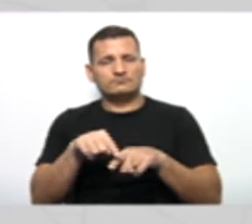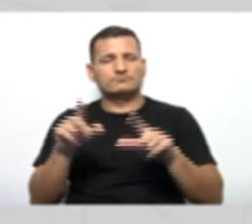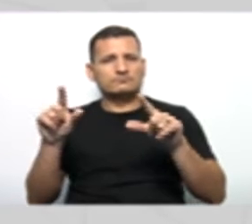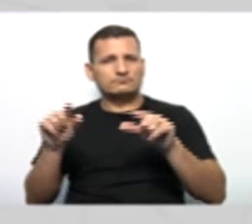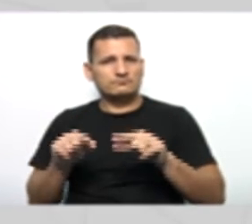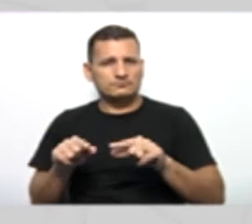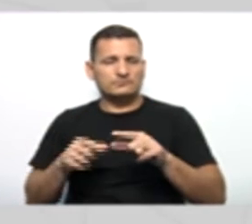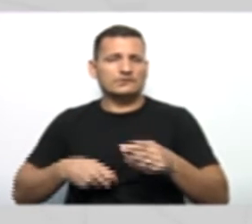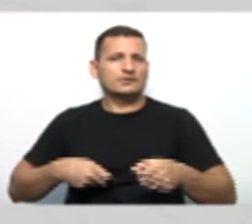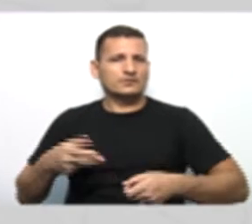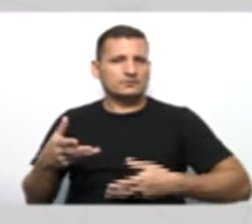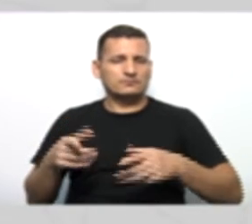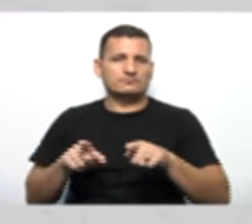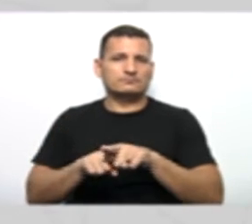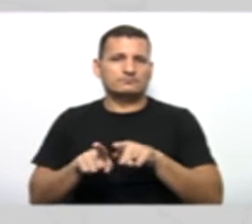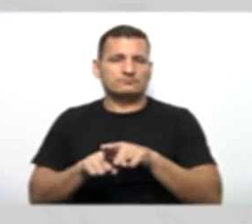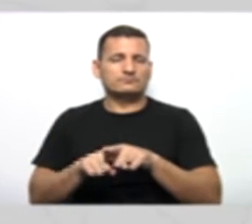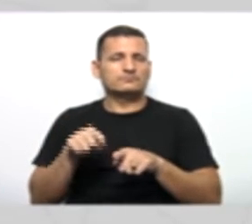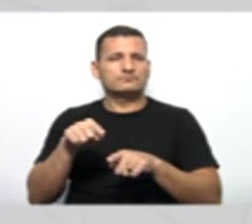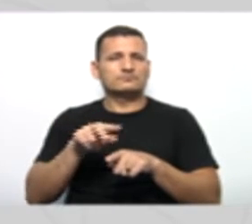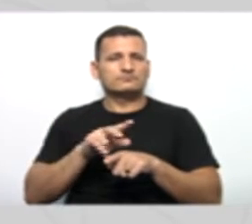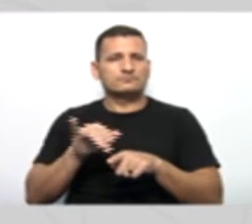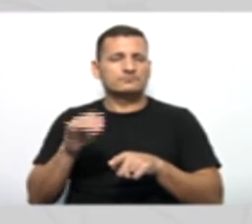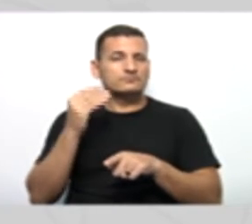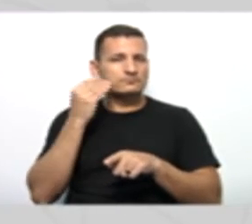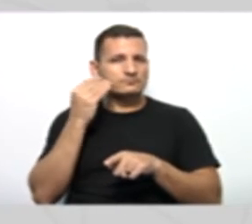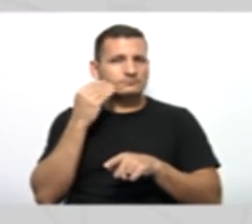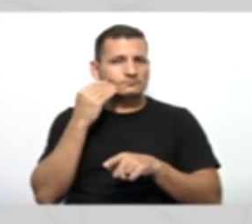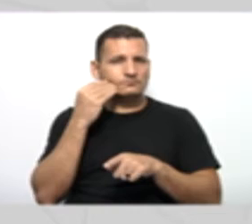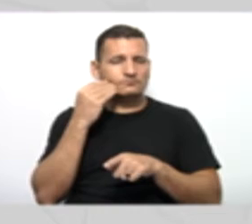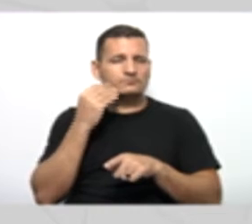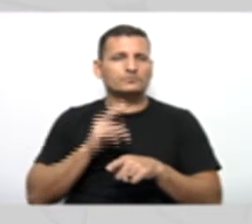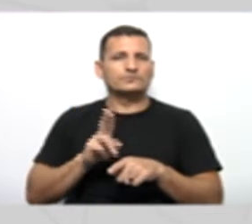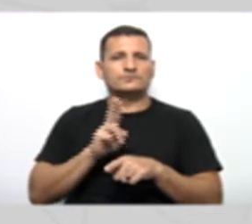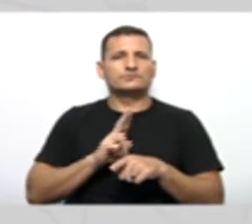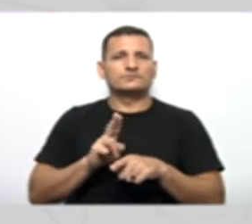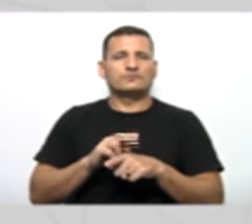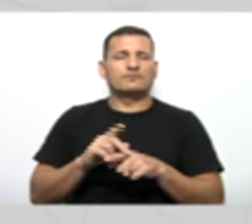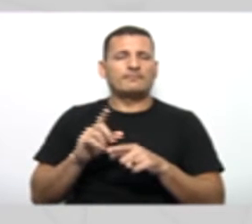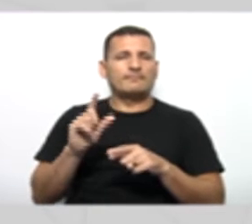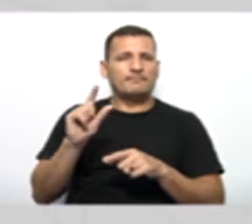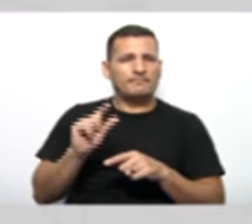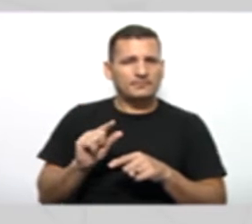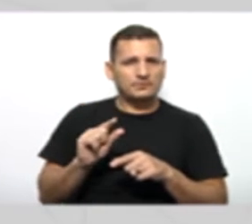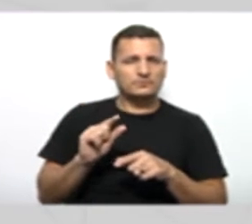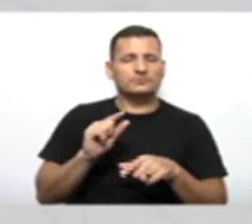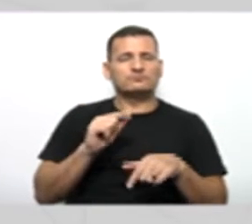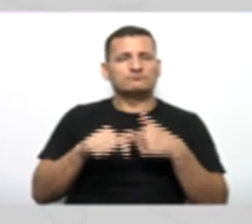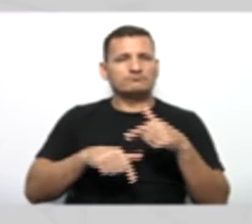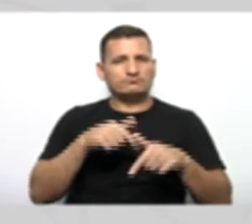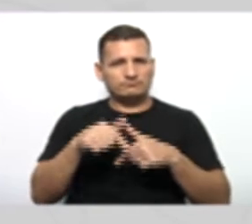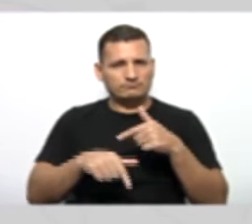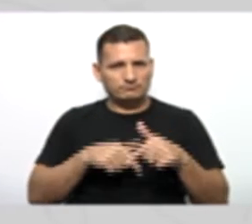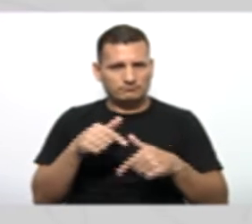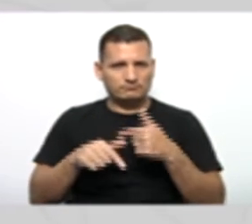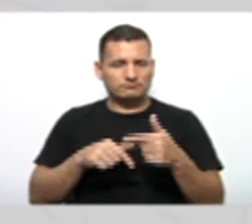custo. Para isso, ela também vai tentar utilizar menos mão de obra nos seus processos